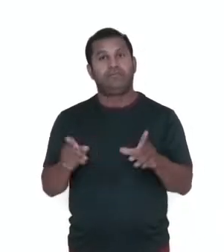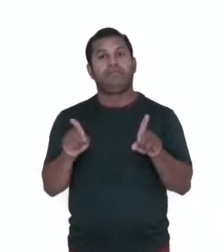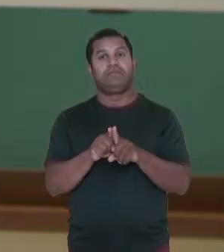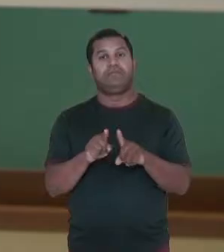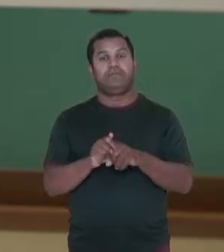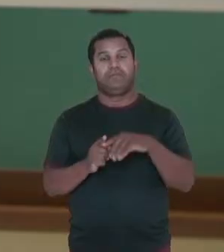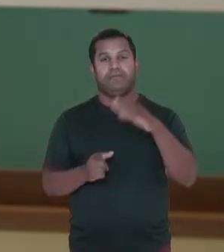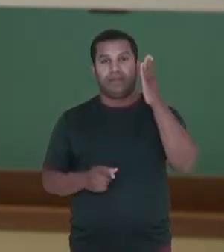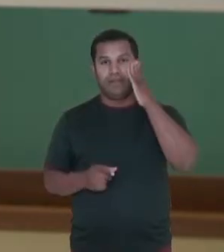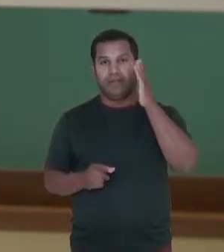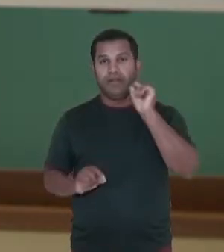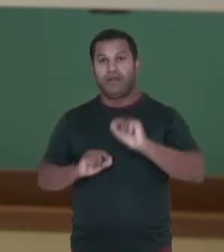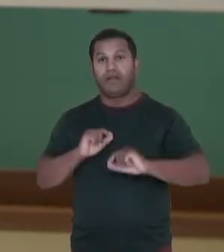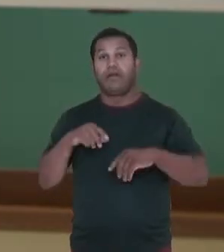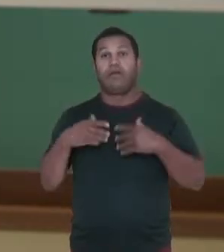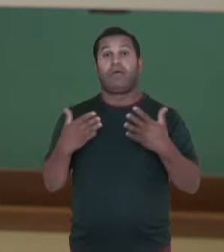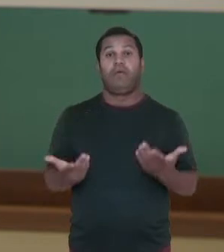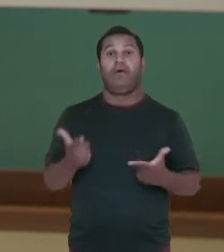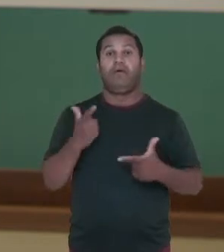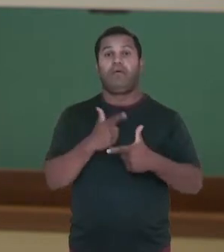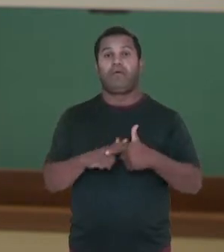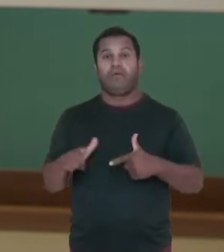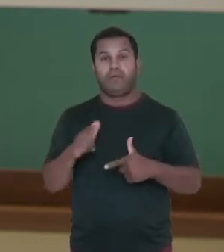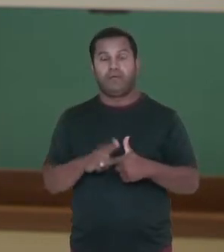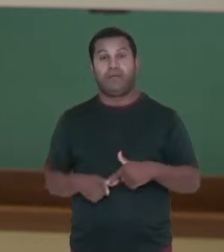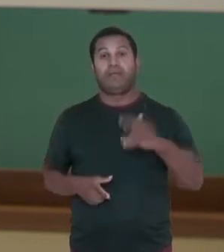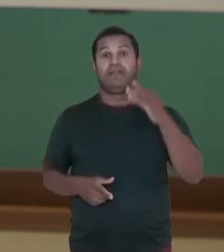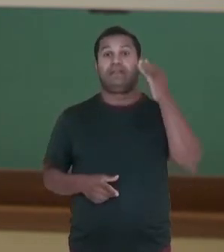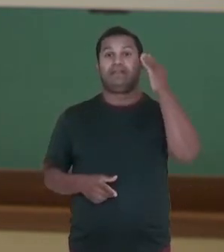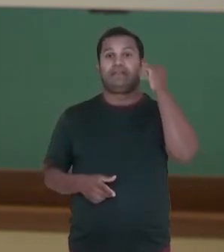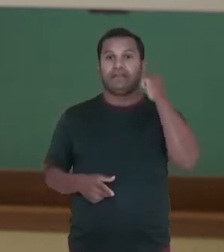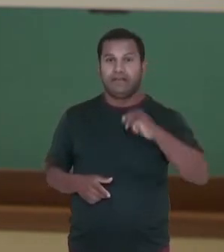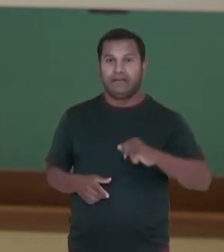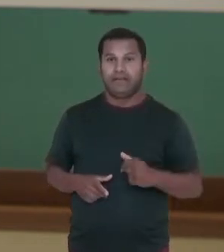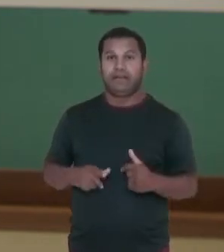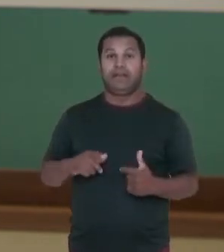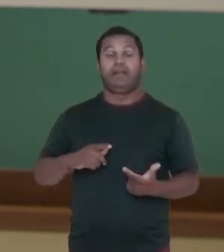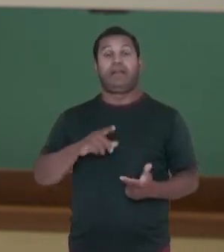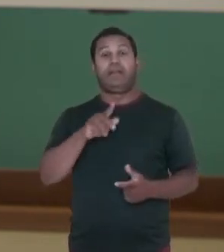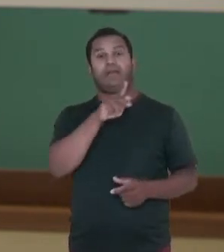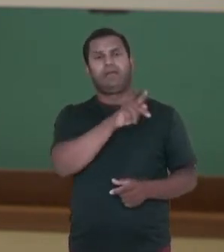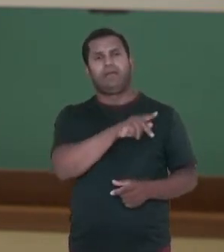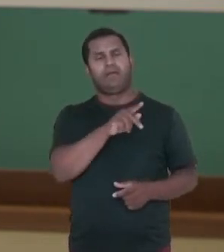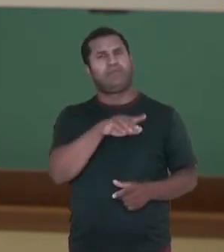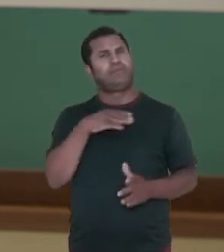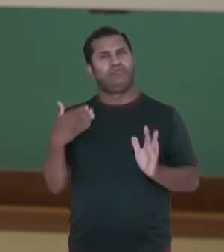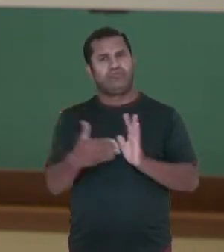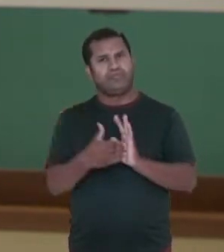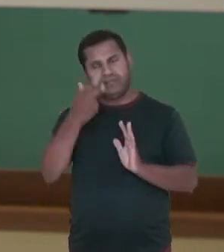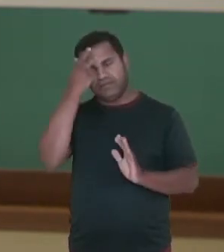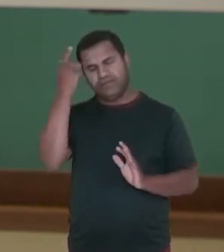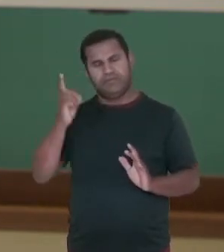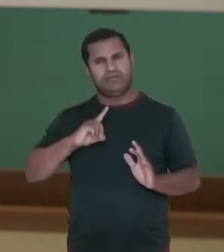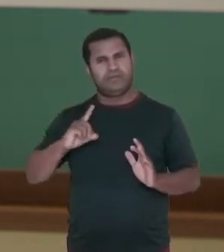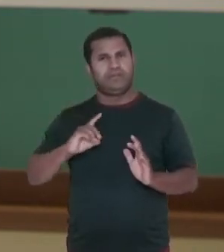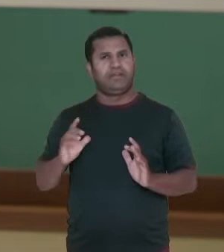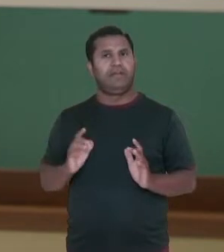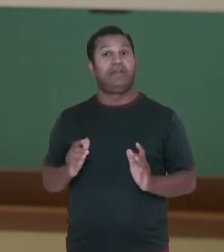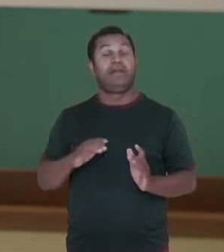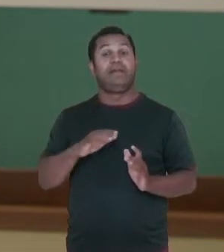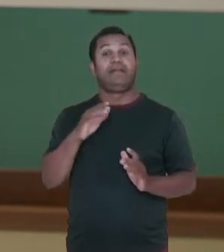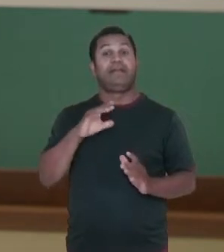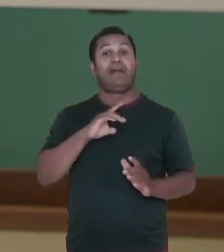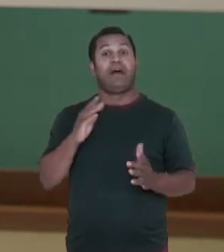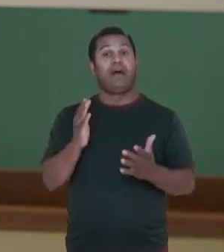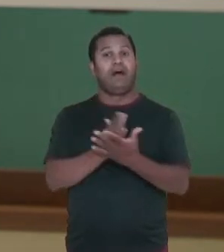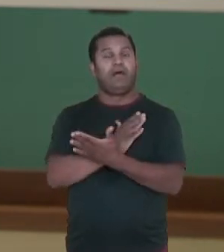pesquisas científicas em biologia ou medicina. Então, hoje o estudo do DNA está tão avançado, as